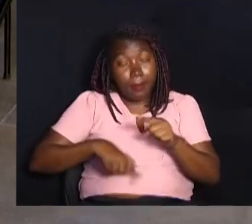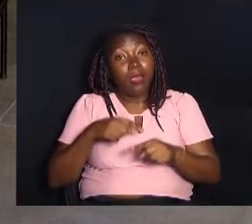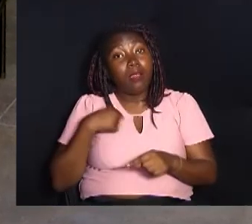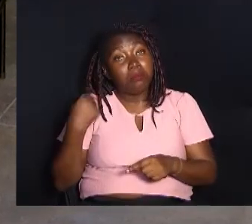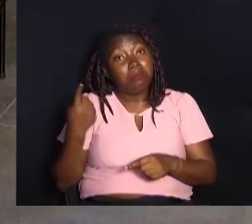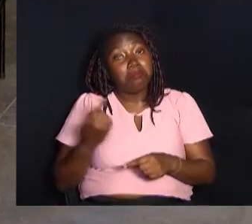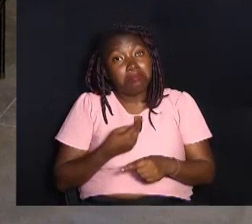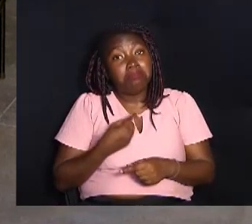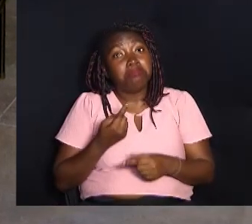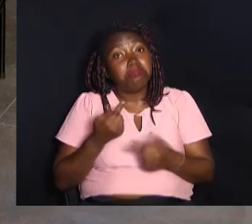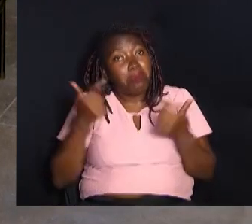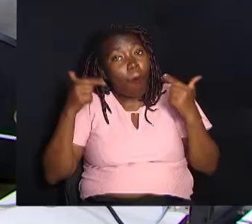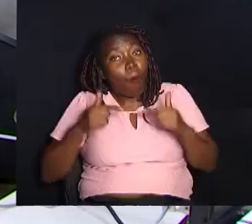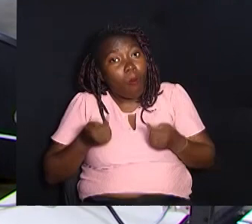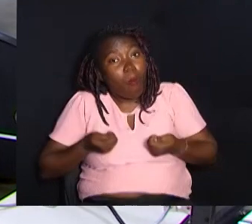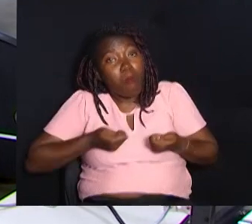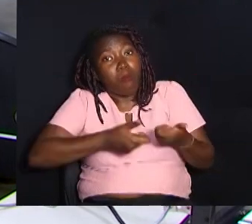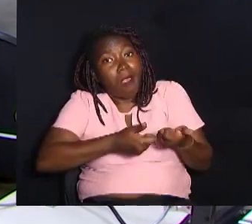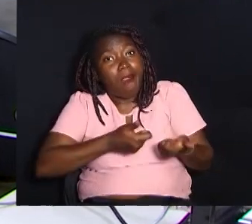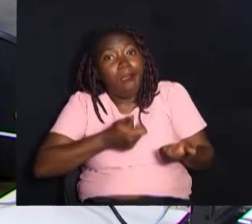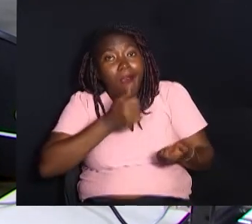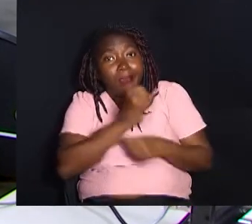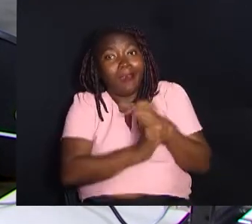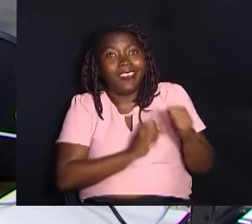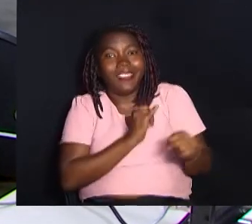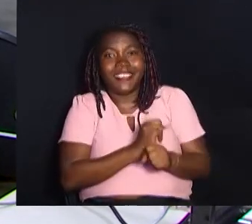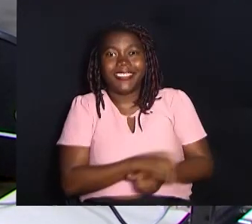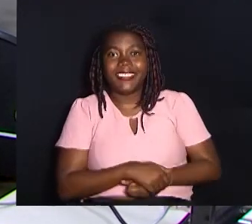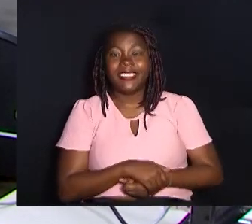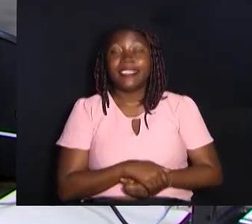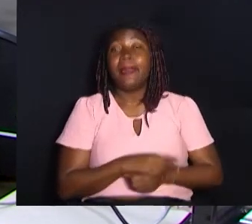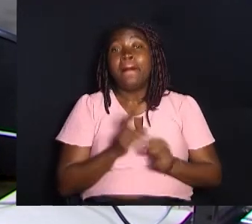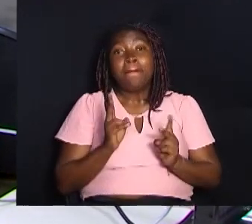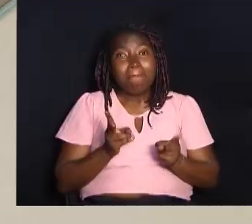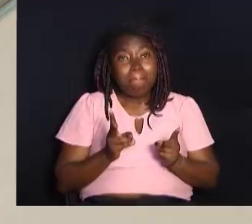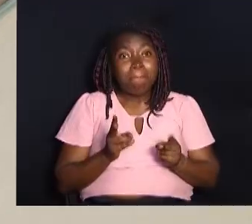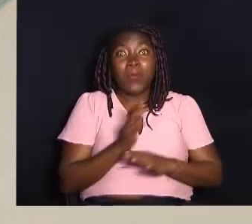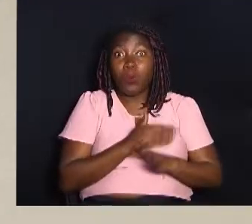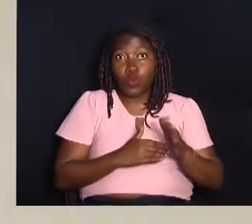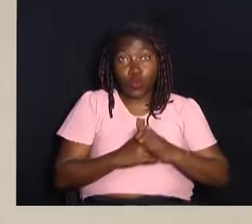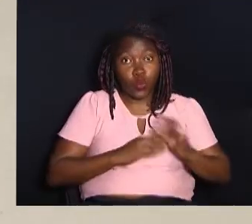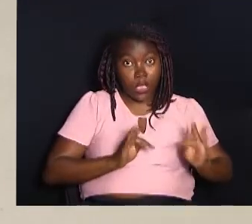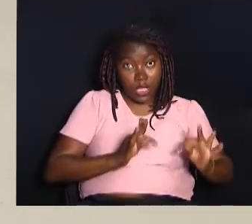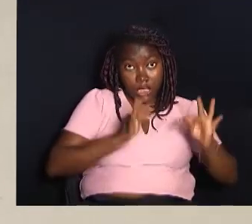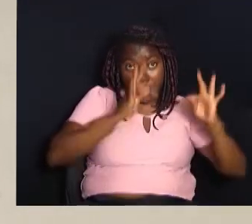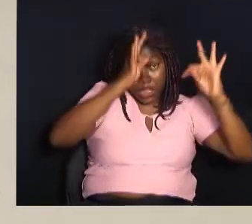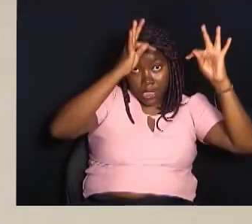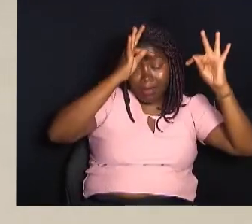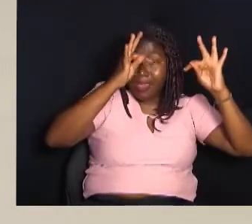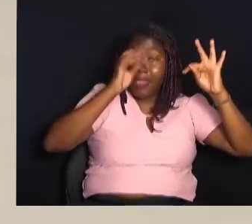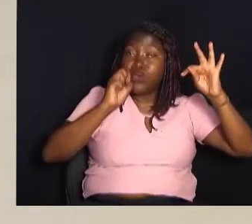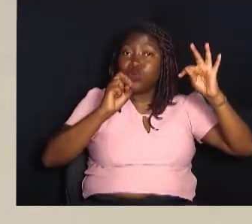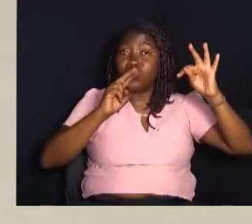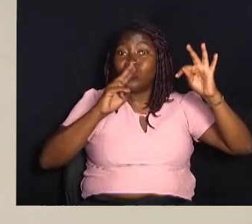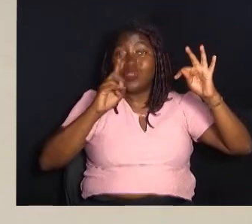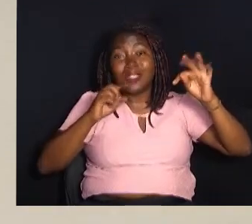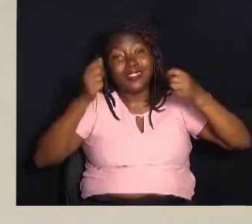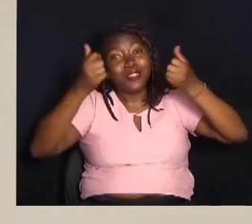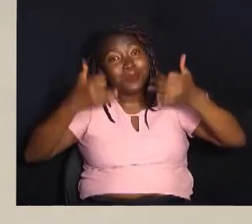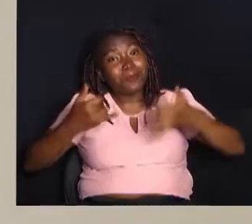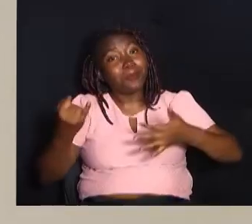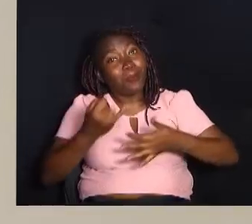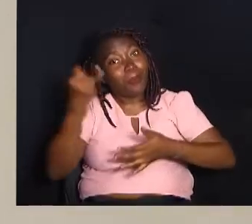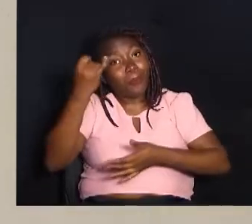não tiver o equipamento, a gente tem um telecentro onde ela pode acessar a internet graciosamente. Mesmo com toda a tecnologia que existe nos dias de